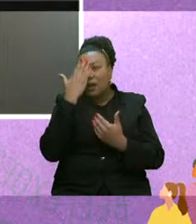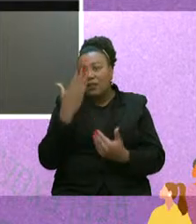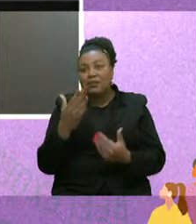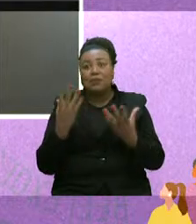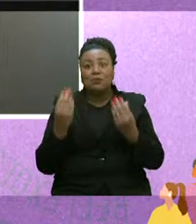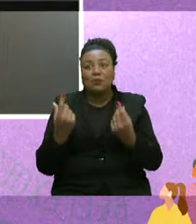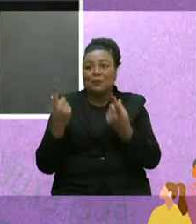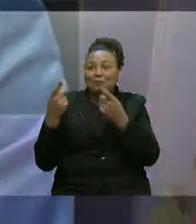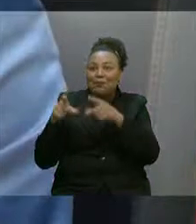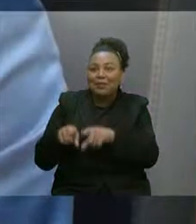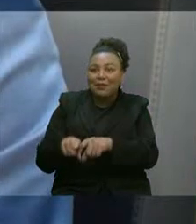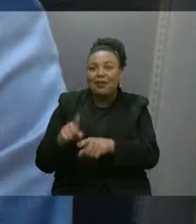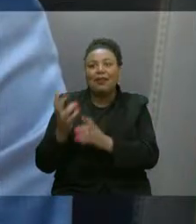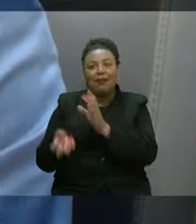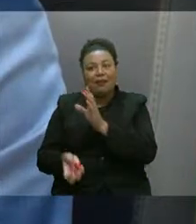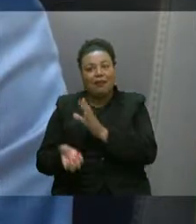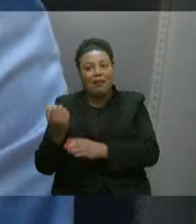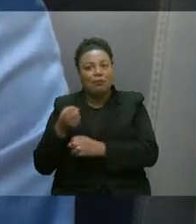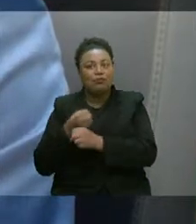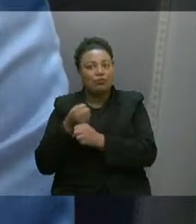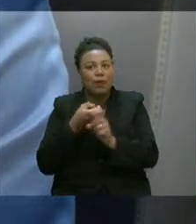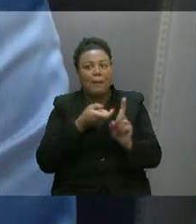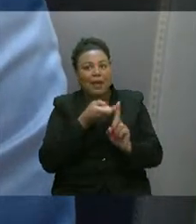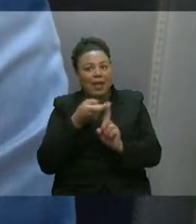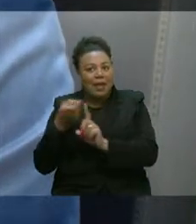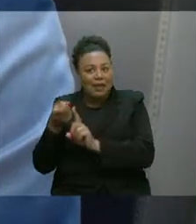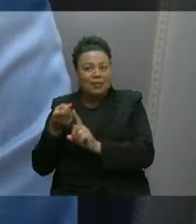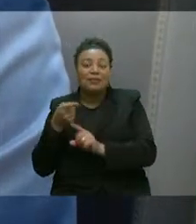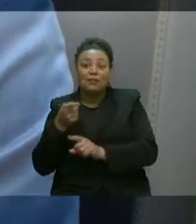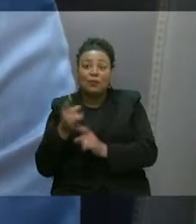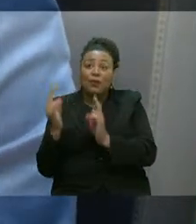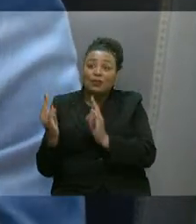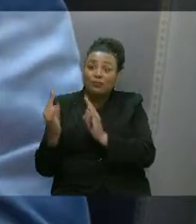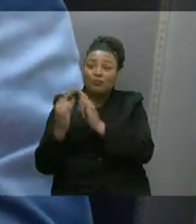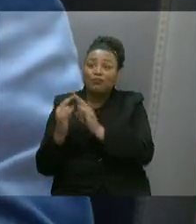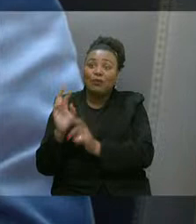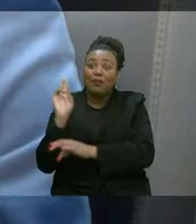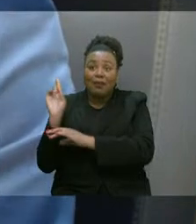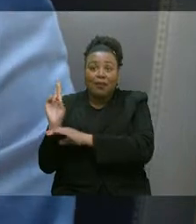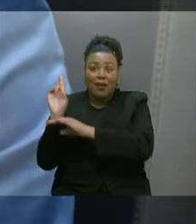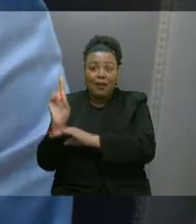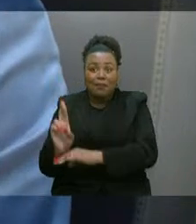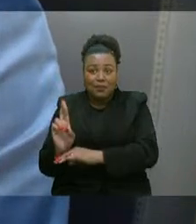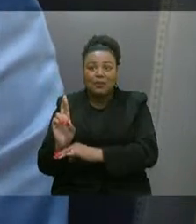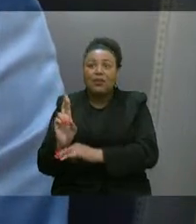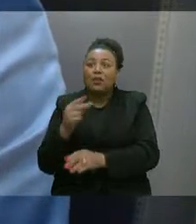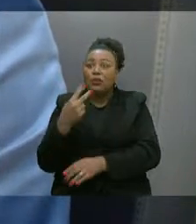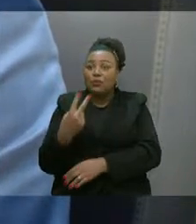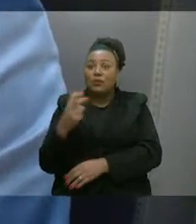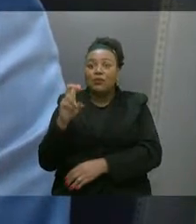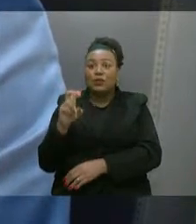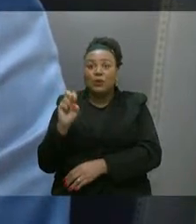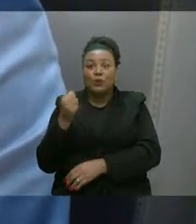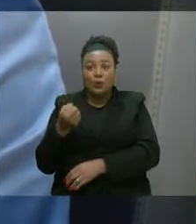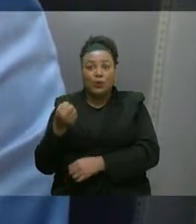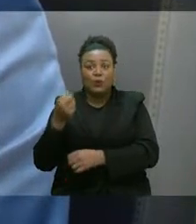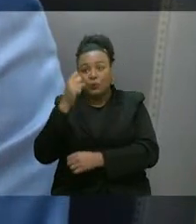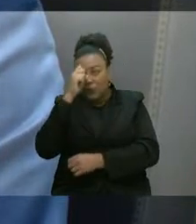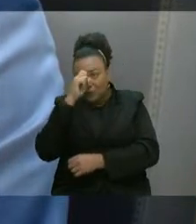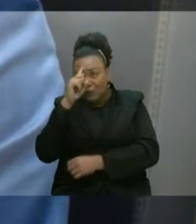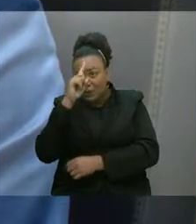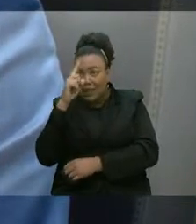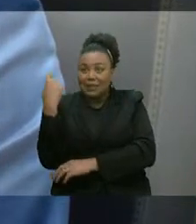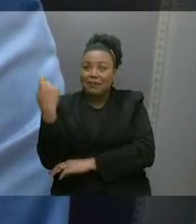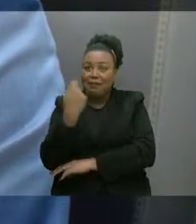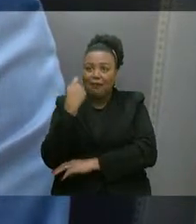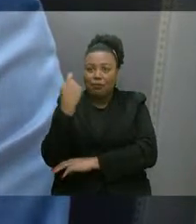muito essa parceria que criamos durante os últimos meses com essa entidade que representa os 258 hospitais gaúchos.